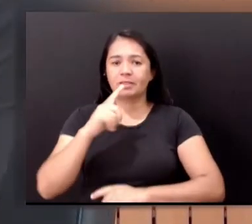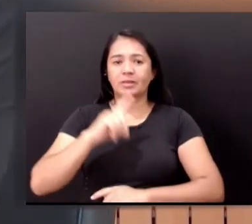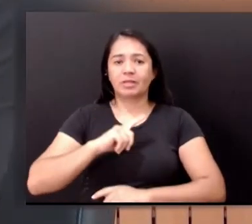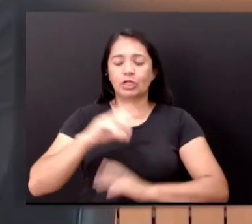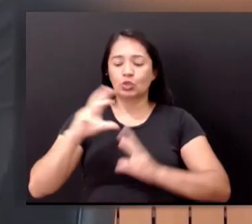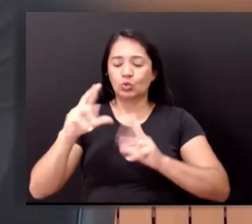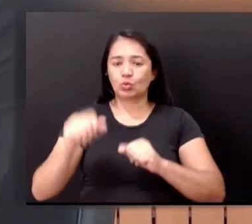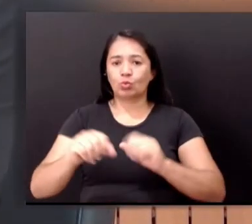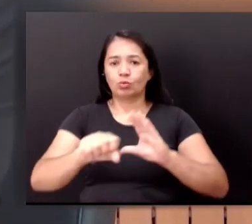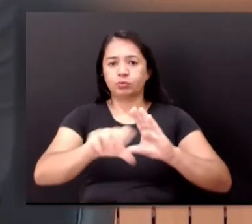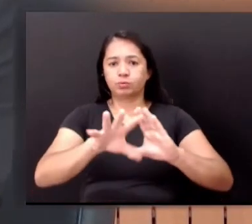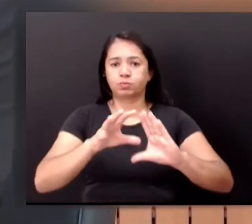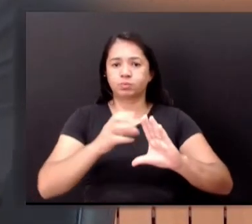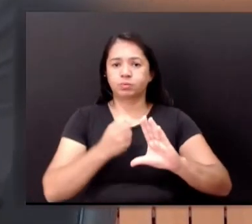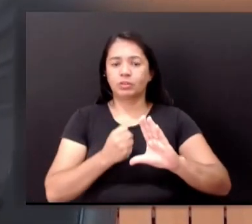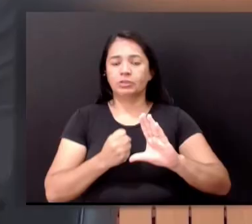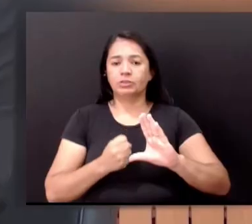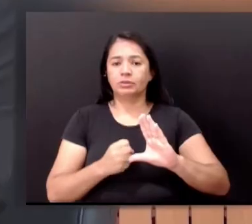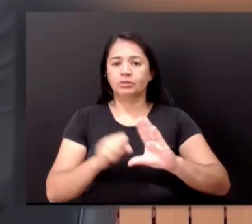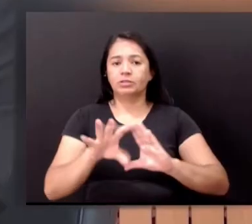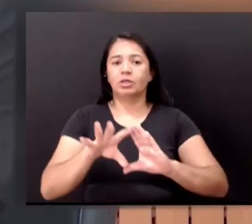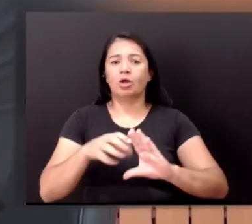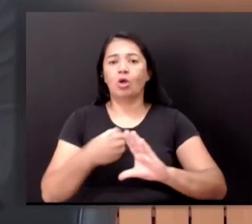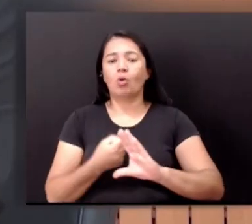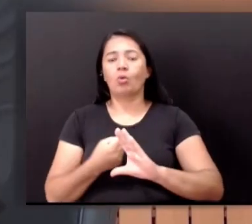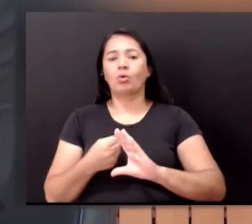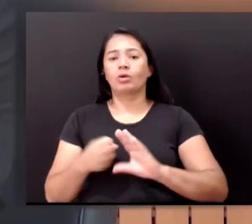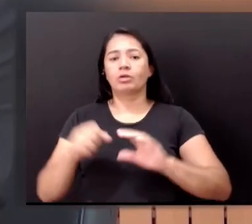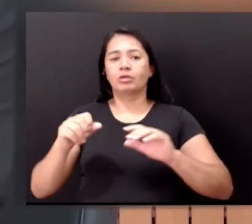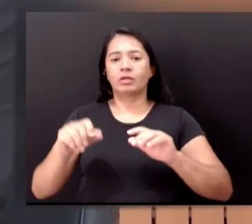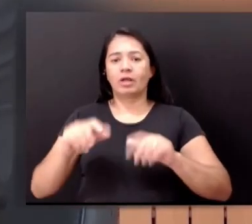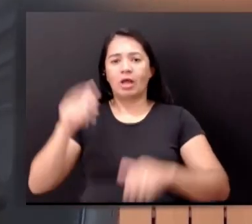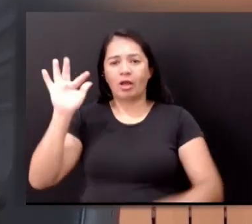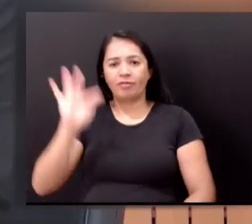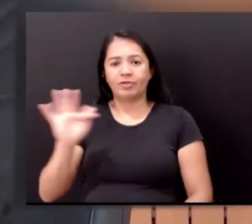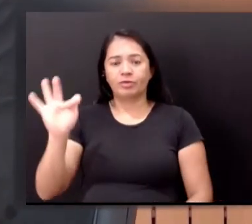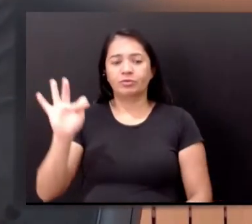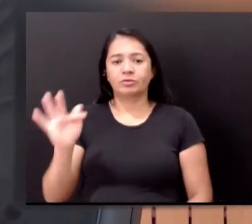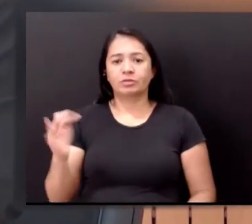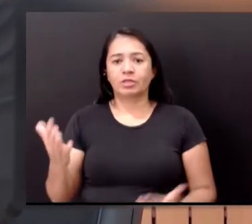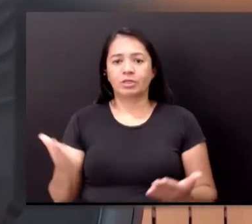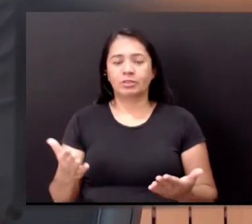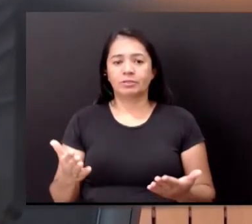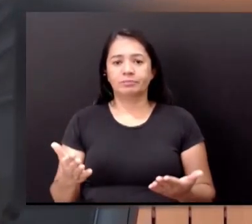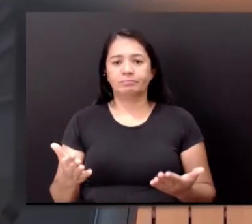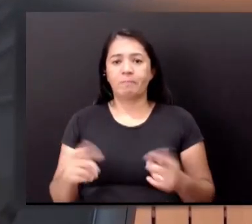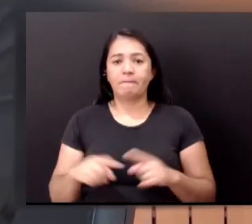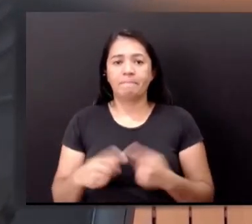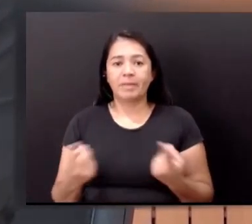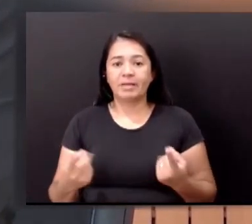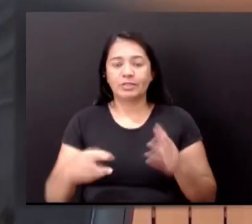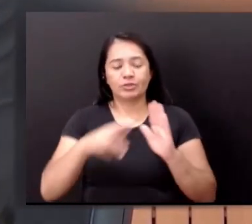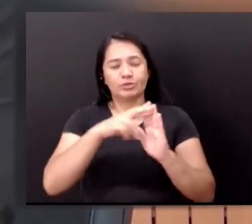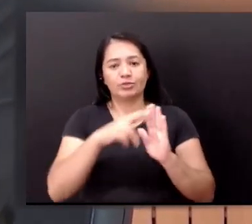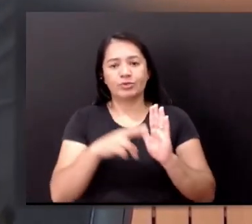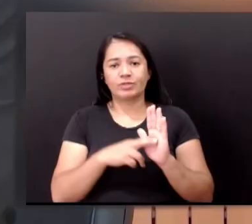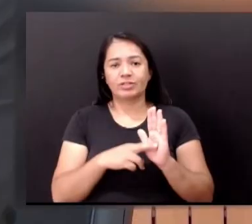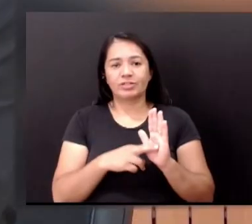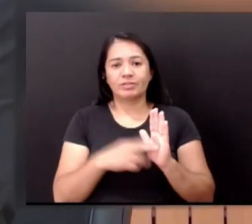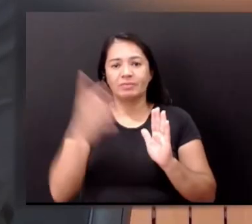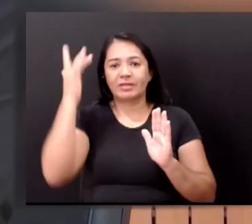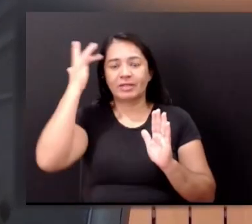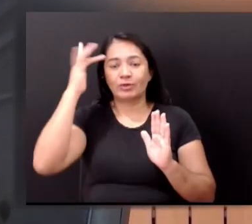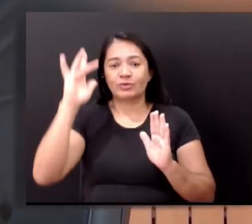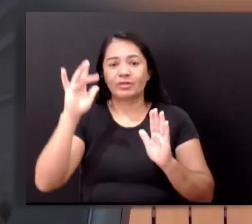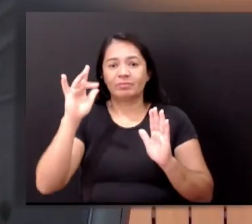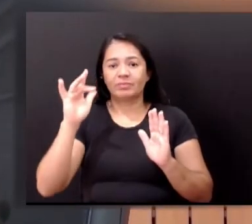exigido que o nível superior, inclusive o atual também o possui. Mas o regimento não previa essa exigência. Então,